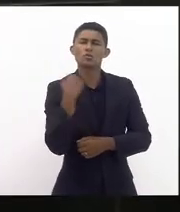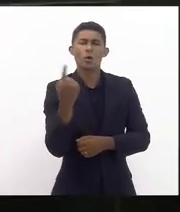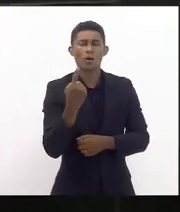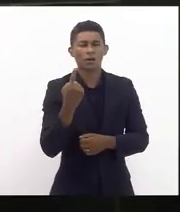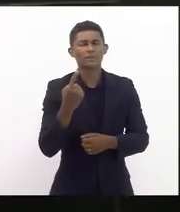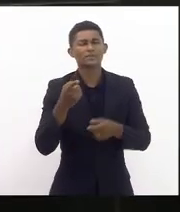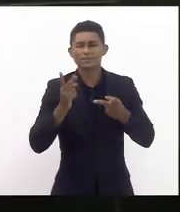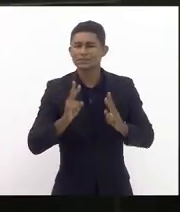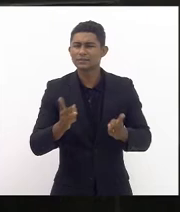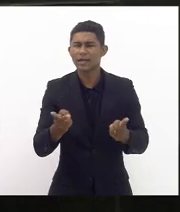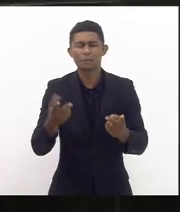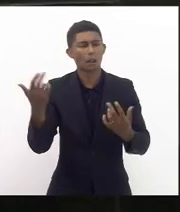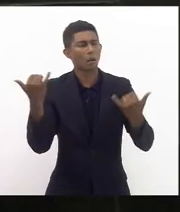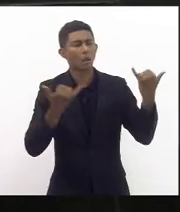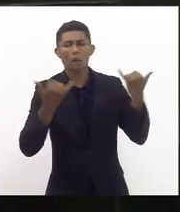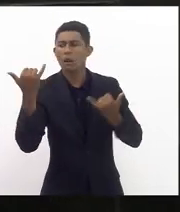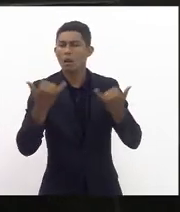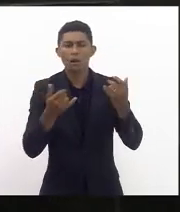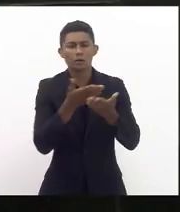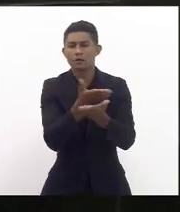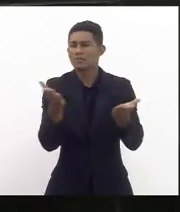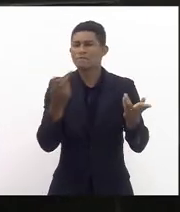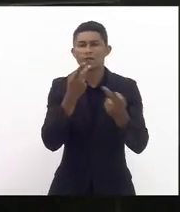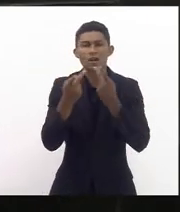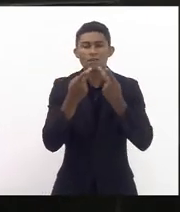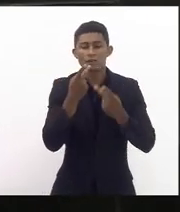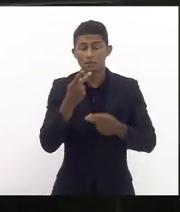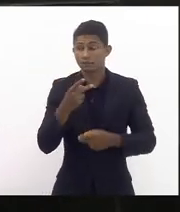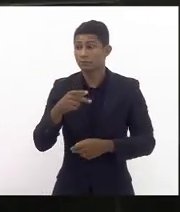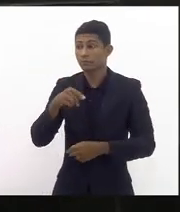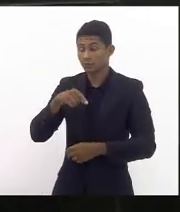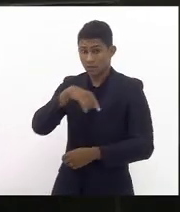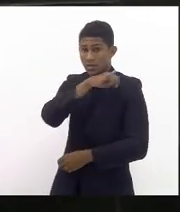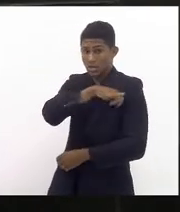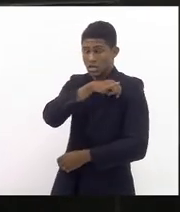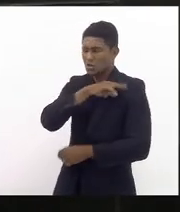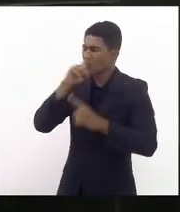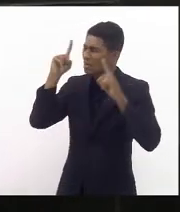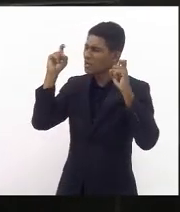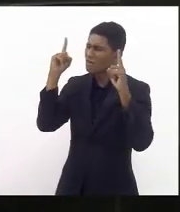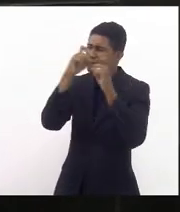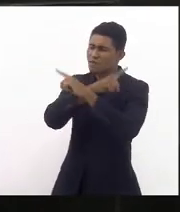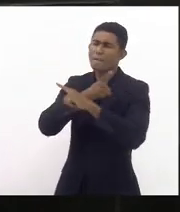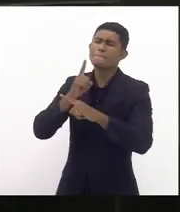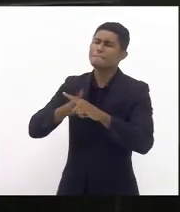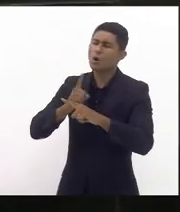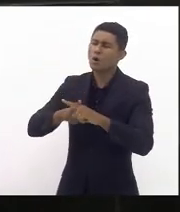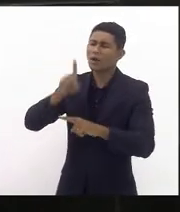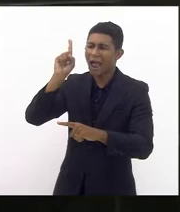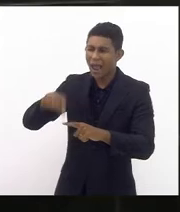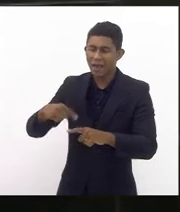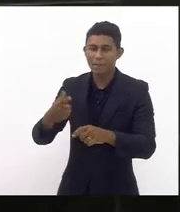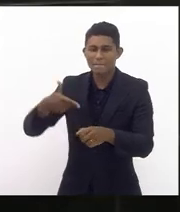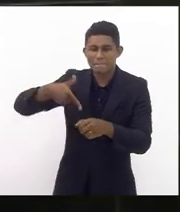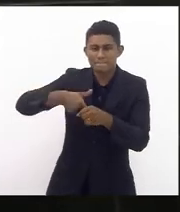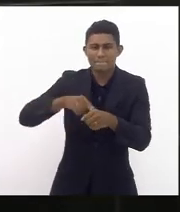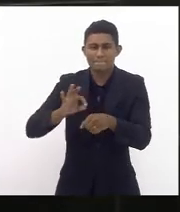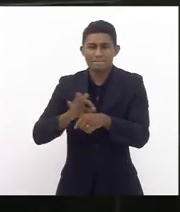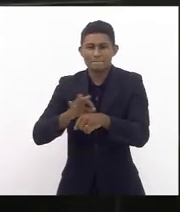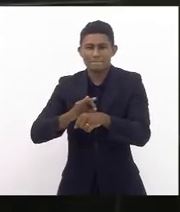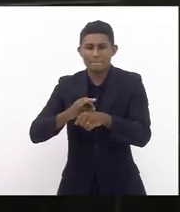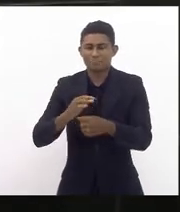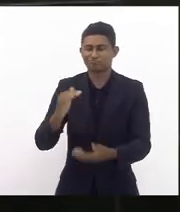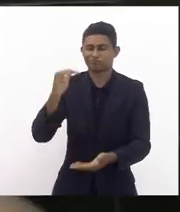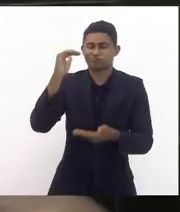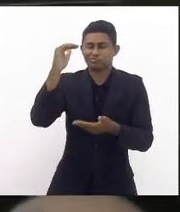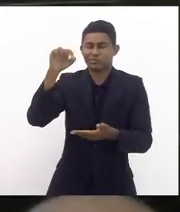ouvíamos é que a culpa das dificuldades do Estado do Rio de Janeiro estava consolidada no preço do barril do petróleo. E